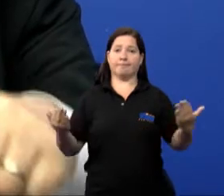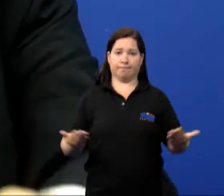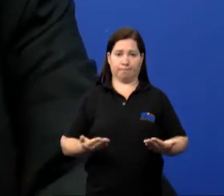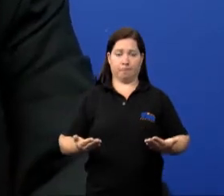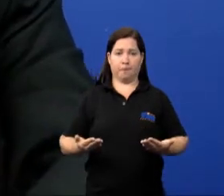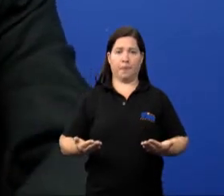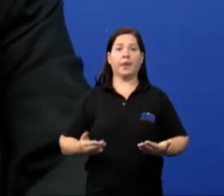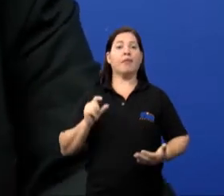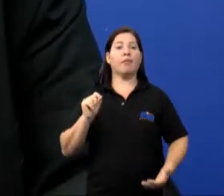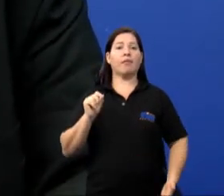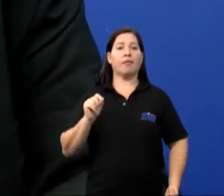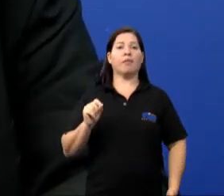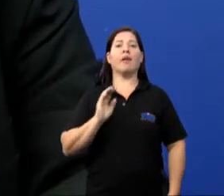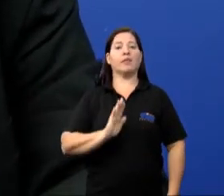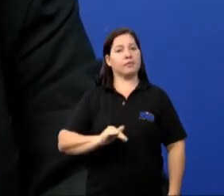criança.